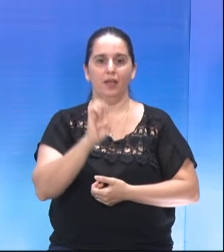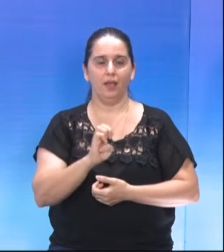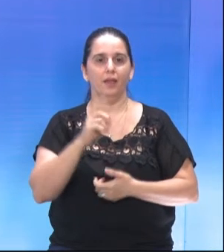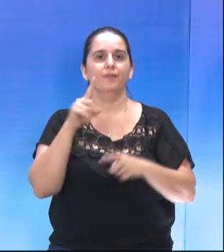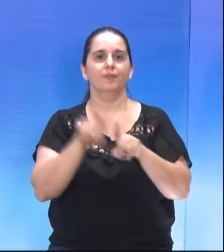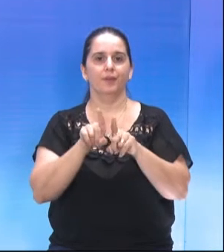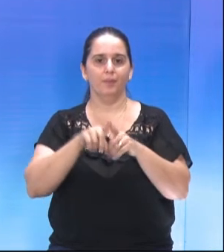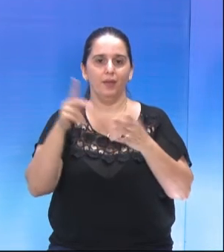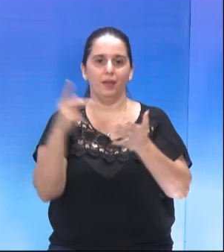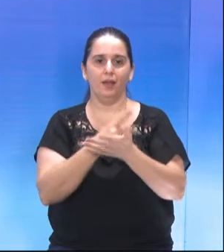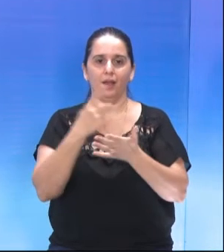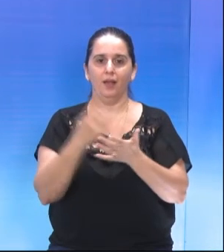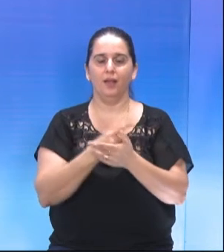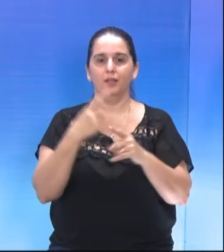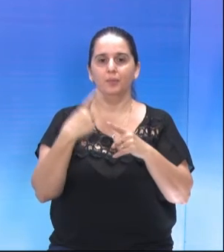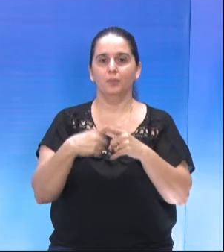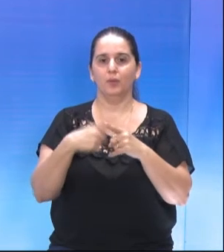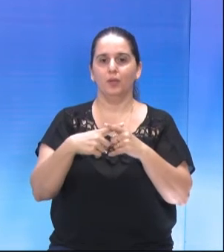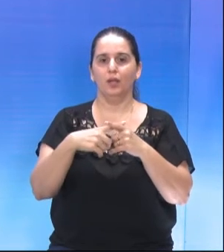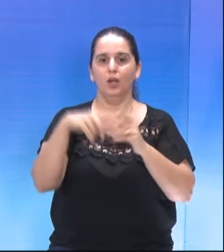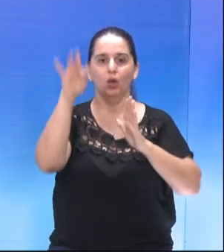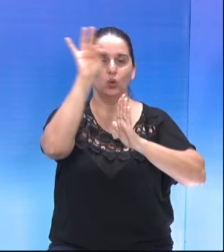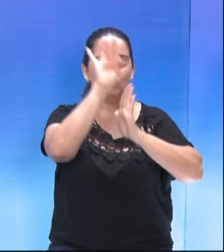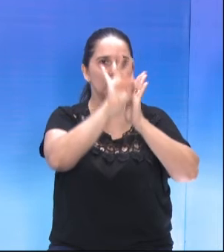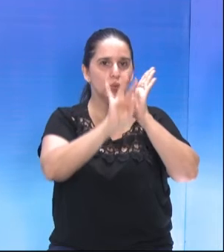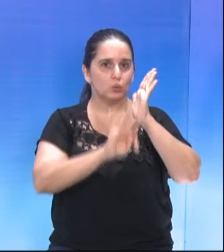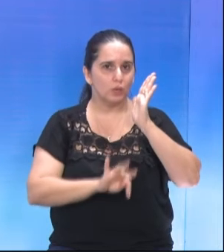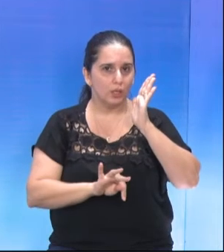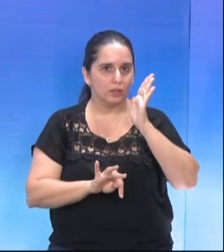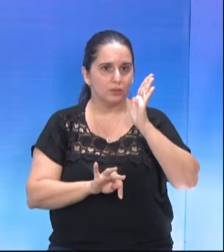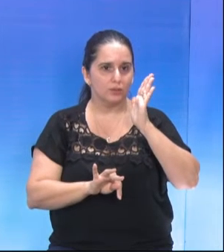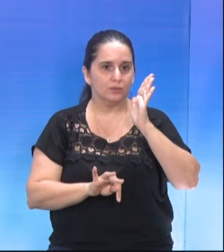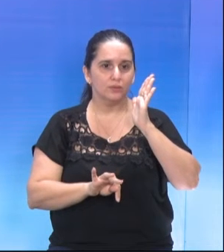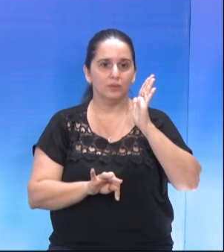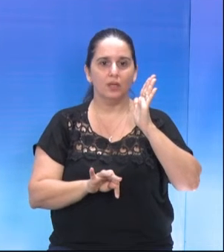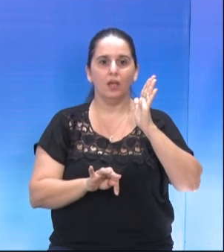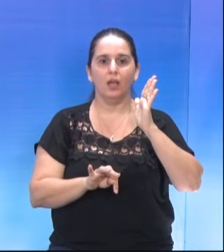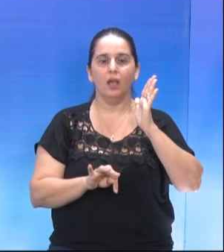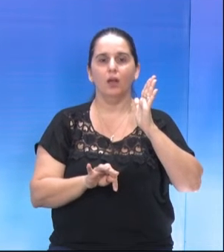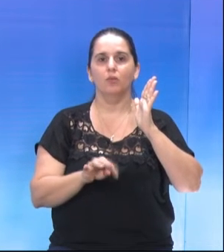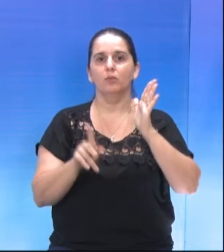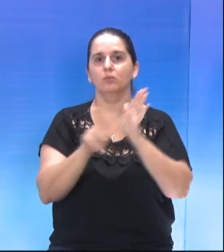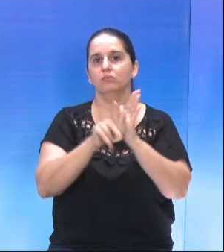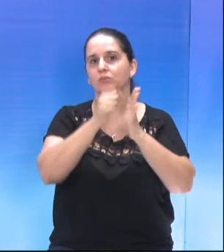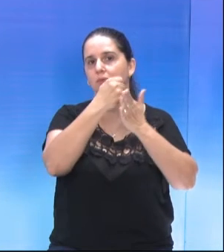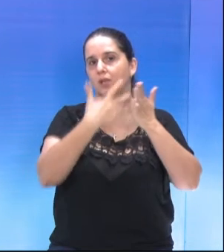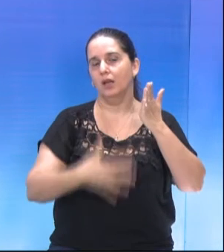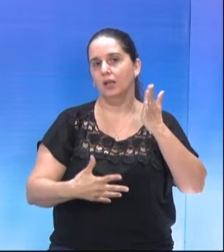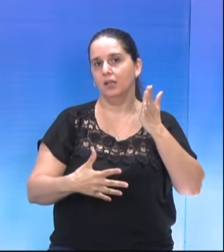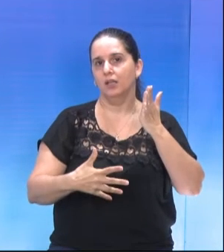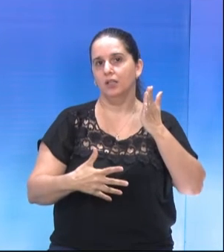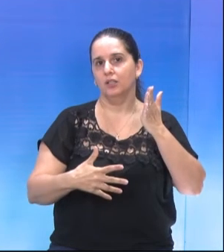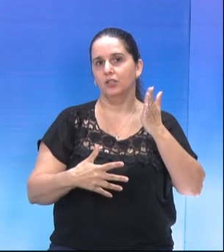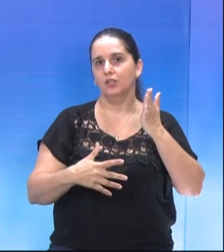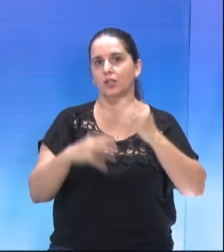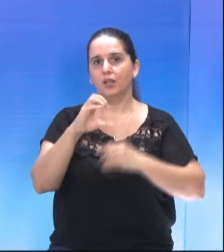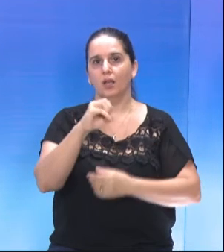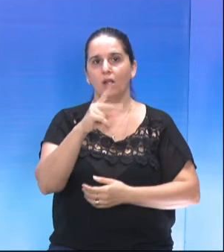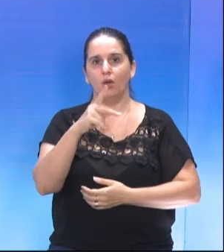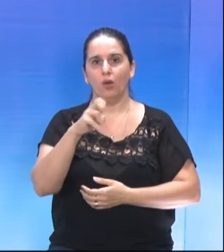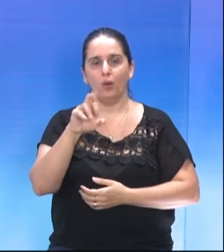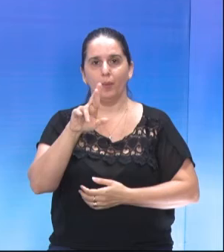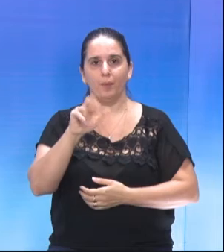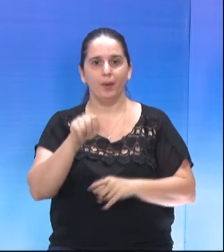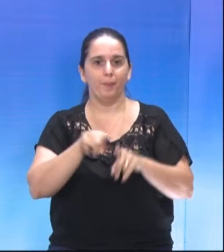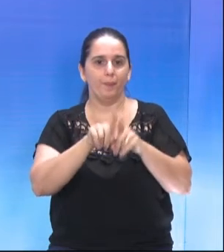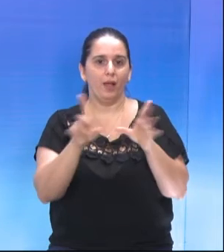a letra E é incorreta, porque o enredo, como fio condutor aí, é uma particularidade da ópera, porém, na imagem